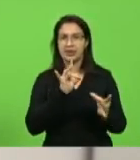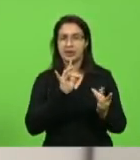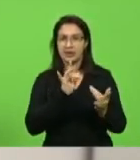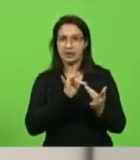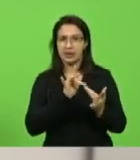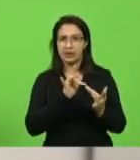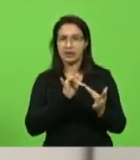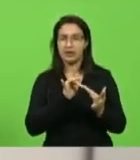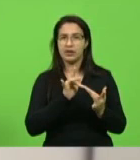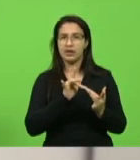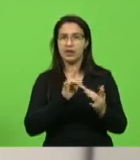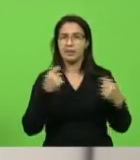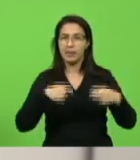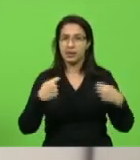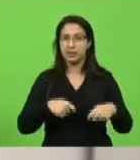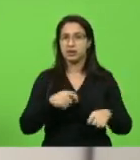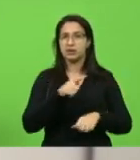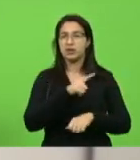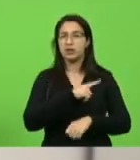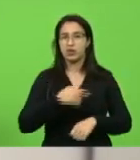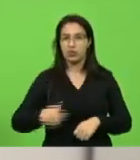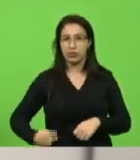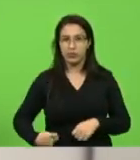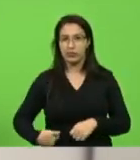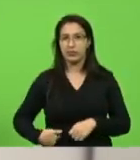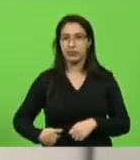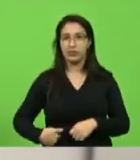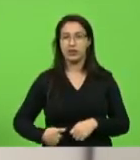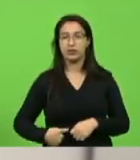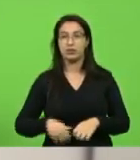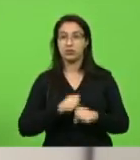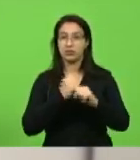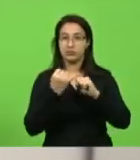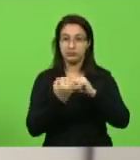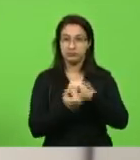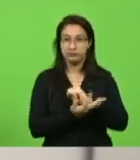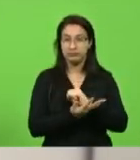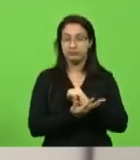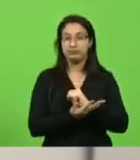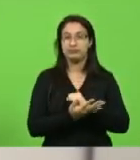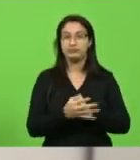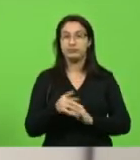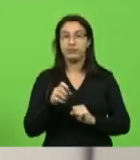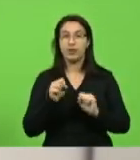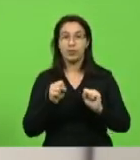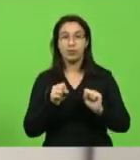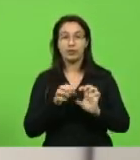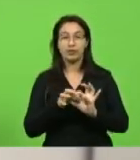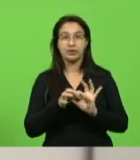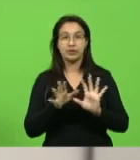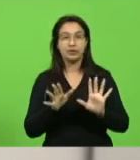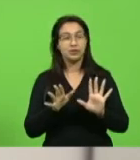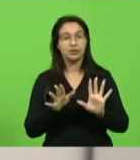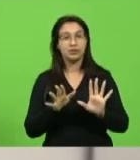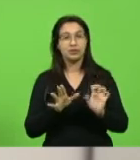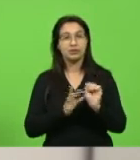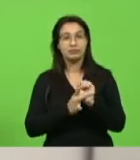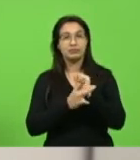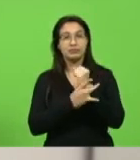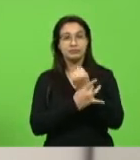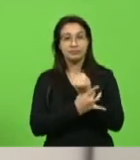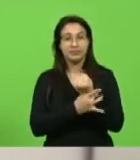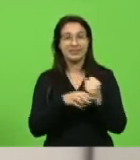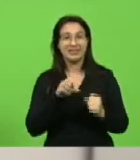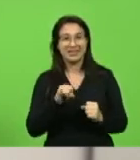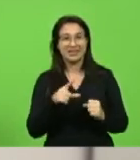para combater a COVID-19, tratou da eventual possibilidade de dispensa de garantias no caso de antecipação